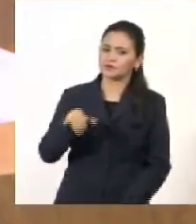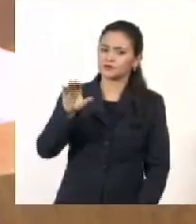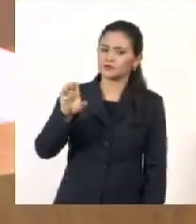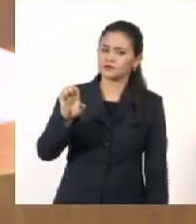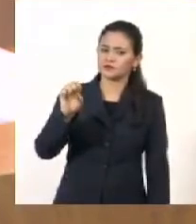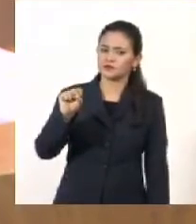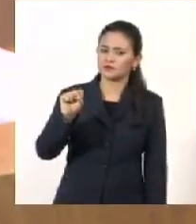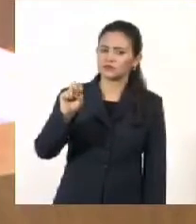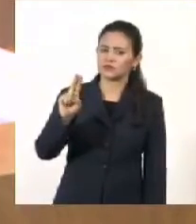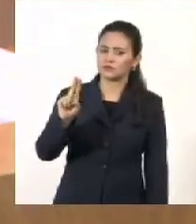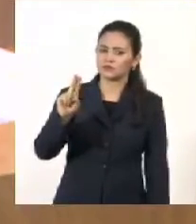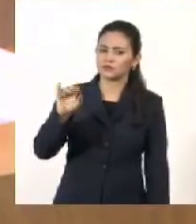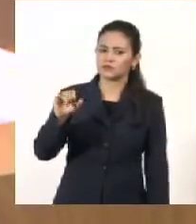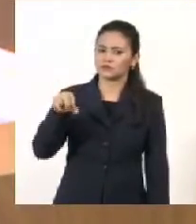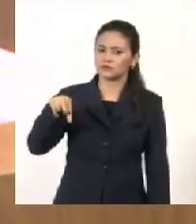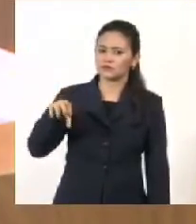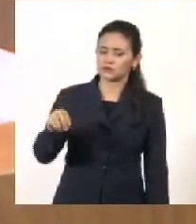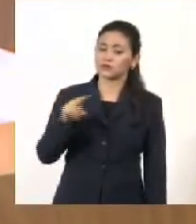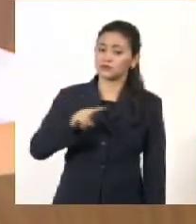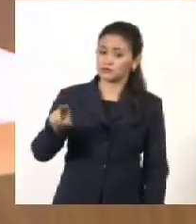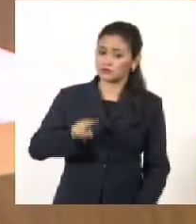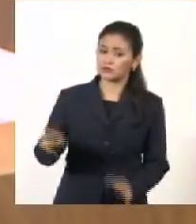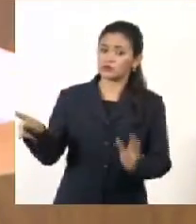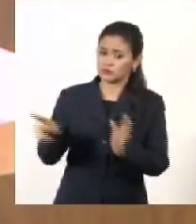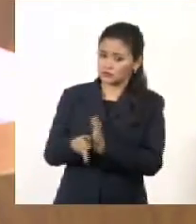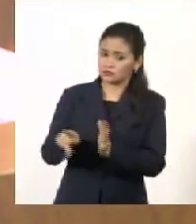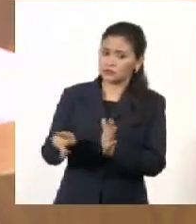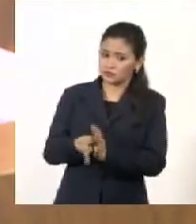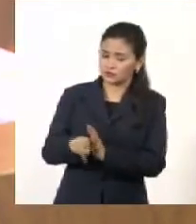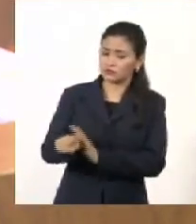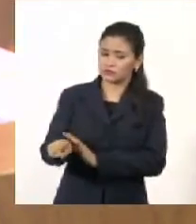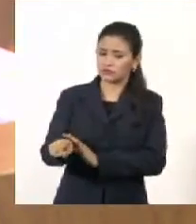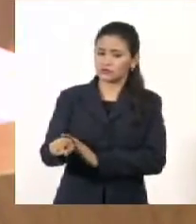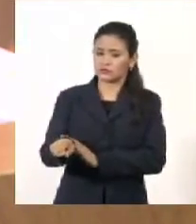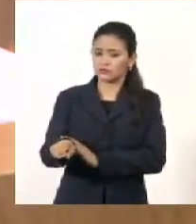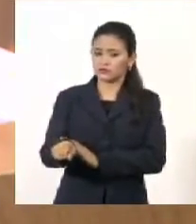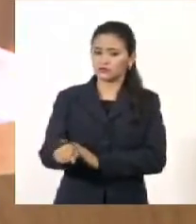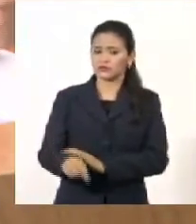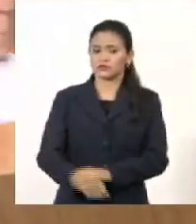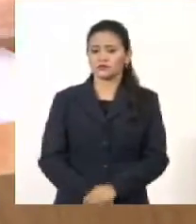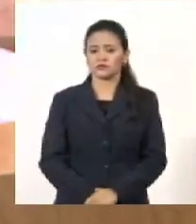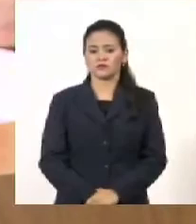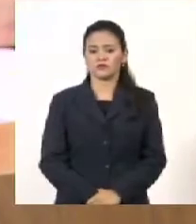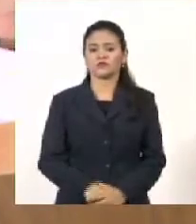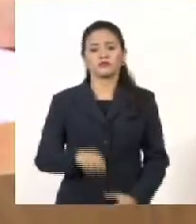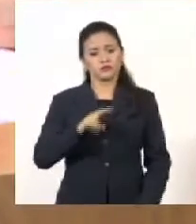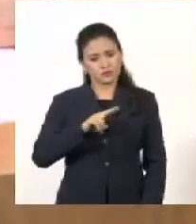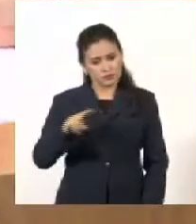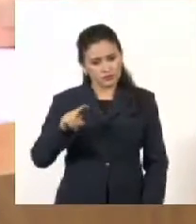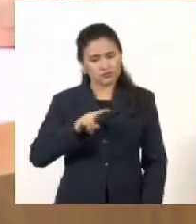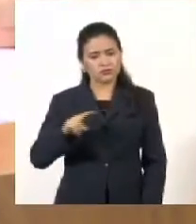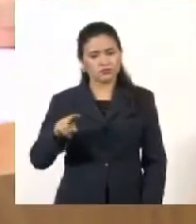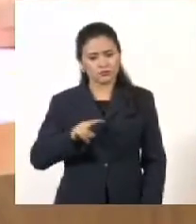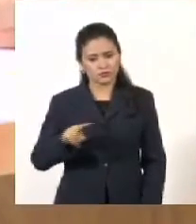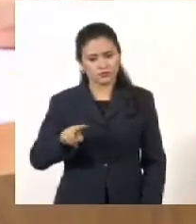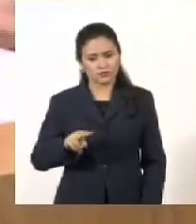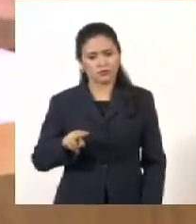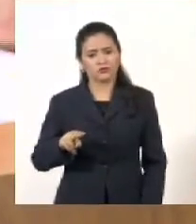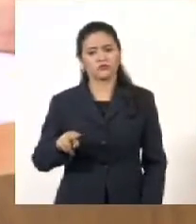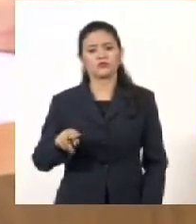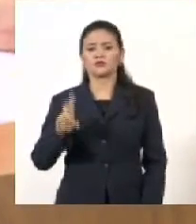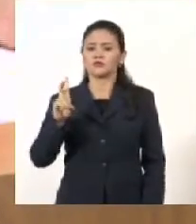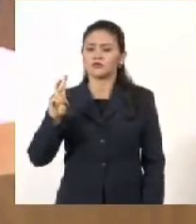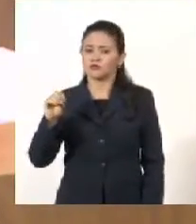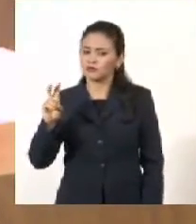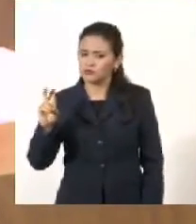dele, e está incomodando os caras. Então, eu não sei qual é o nome que eu vou chamar, porque é o nome que ele mesmo disse nessa casa, que era o nome do avô